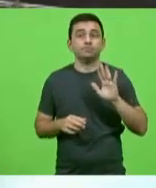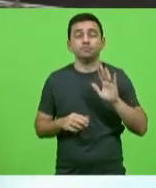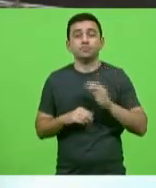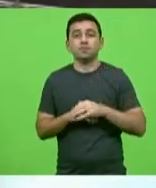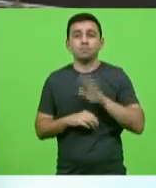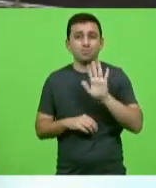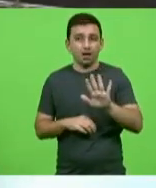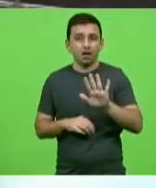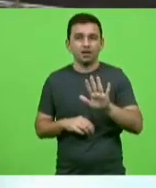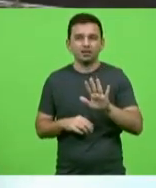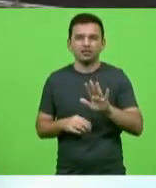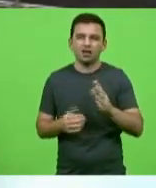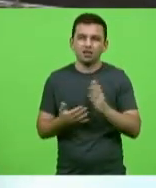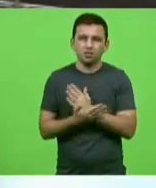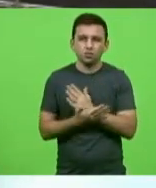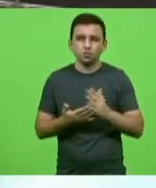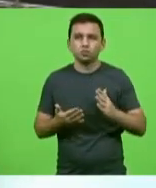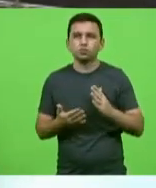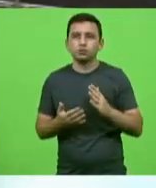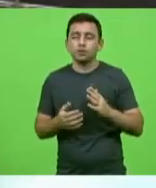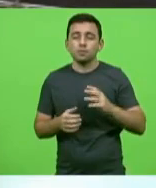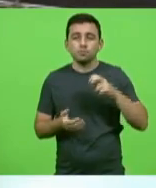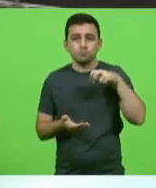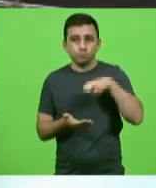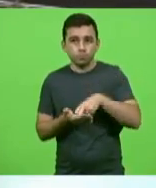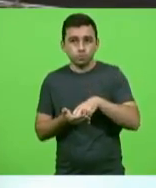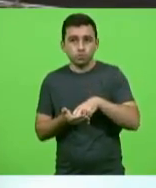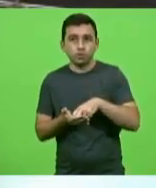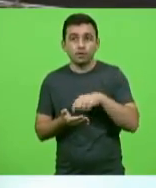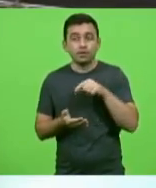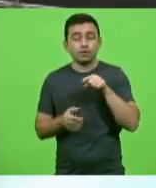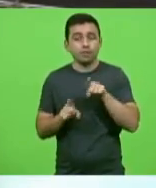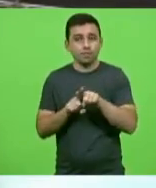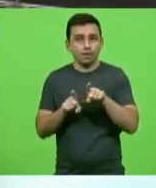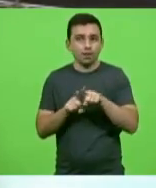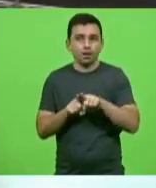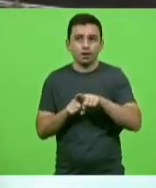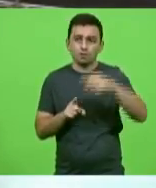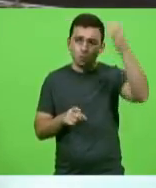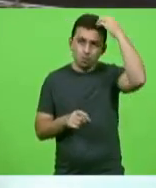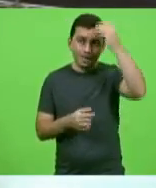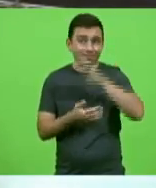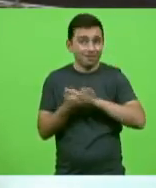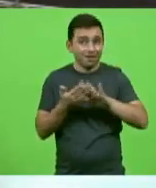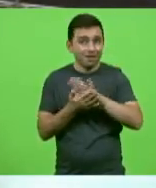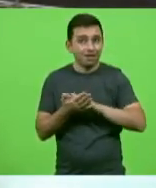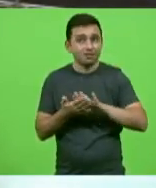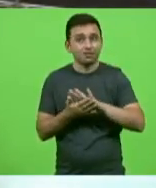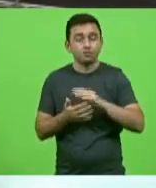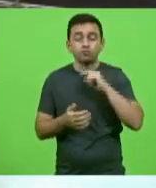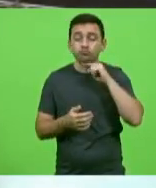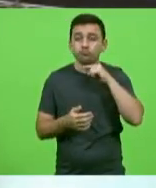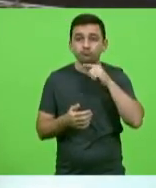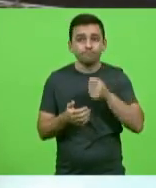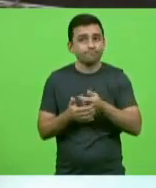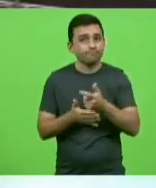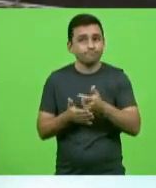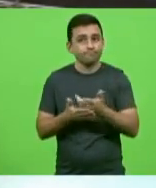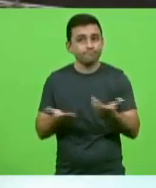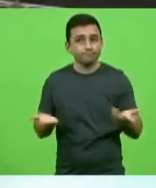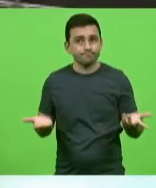aquele expostos decorrentes da condenação de um jet são impagáveis e fechar